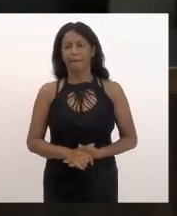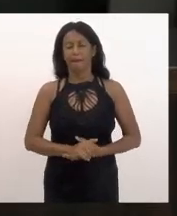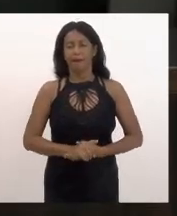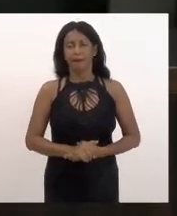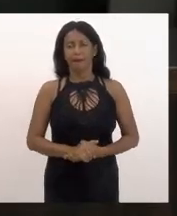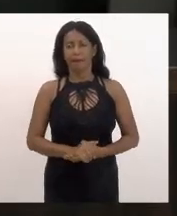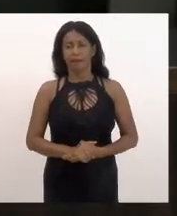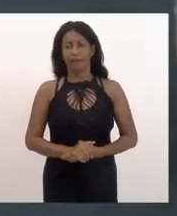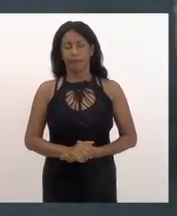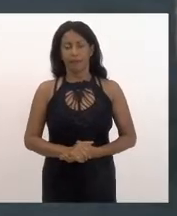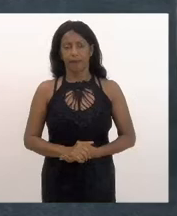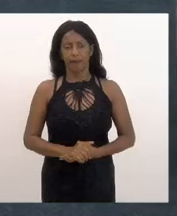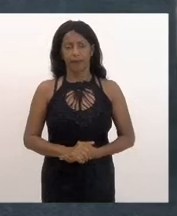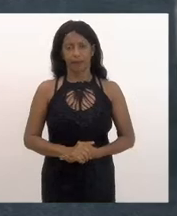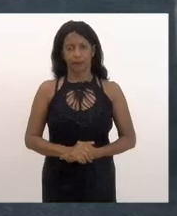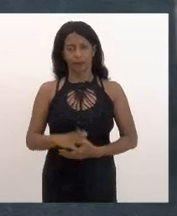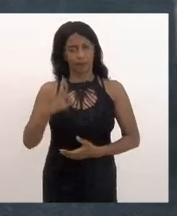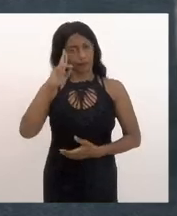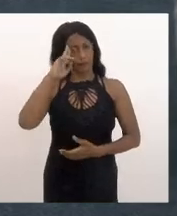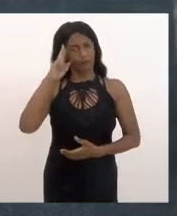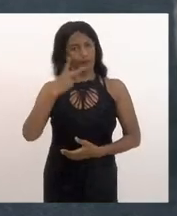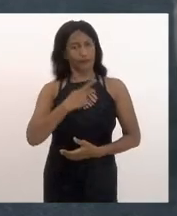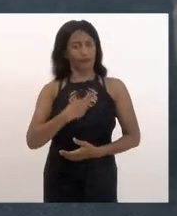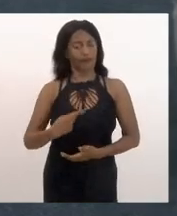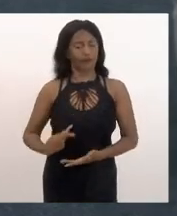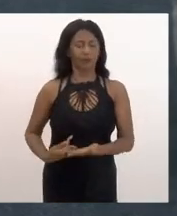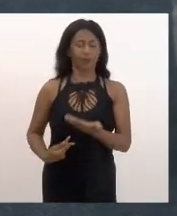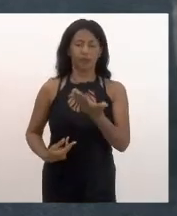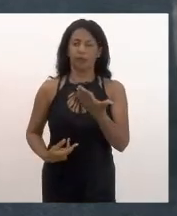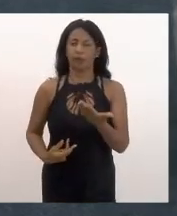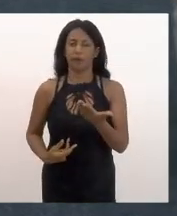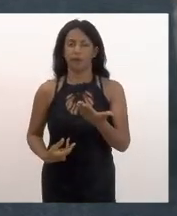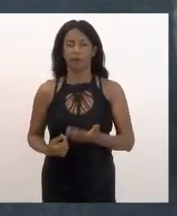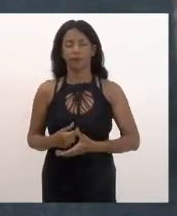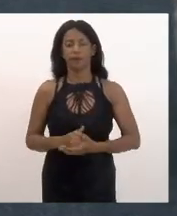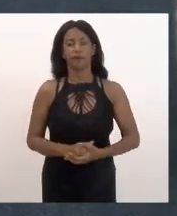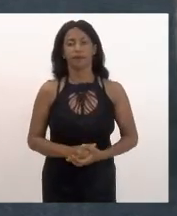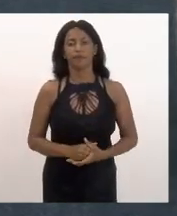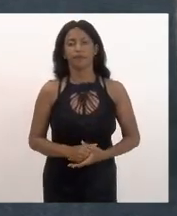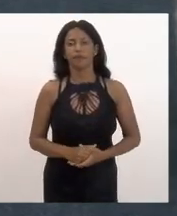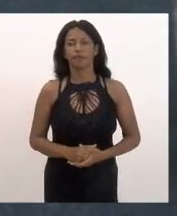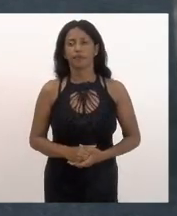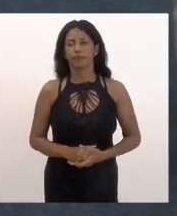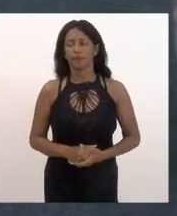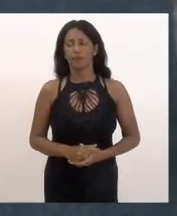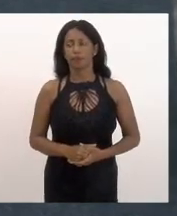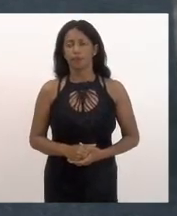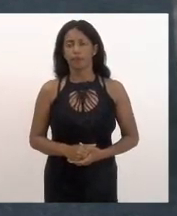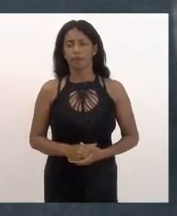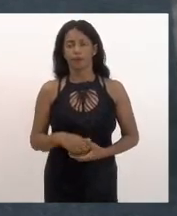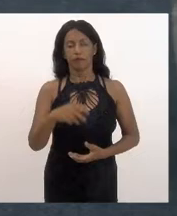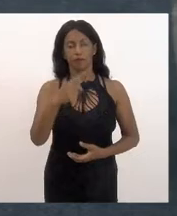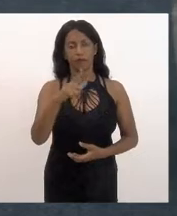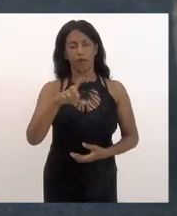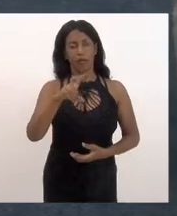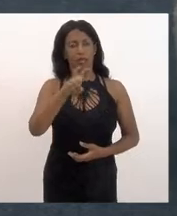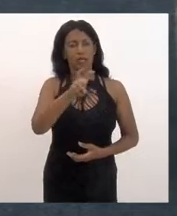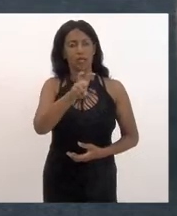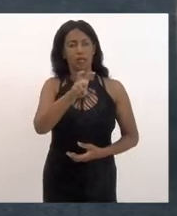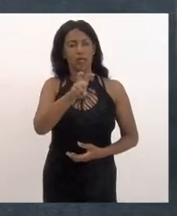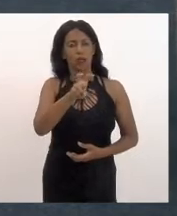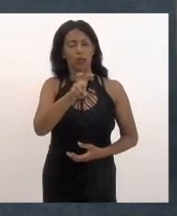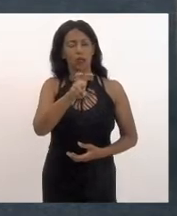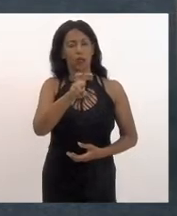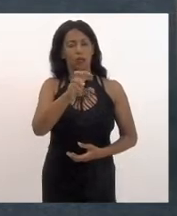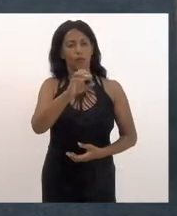Senhor presidente. Bem, obrigado. Senhor. Saudade, Vossa Excelência. Senhor presidente, PL